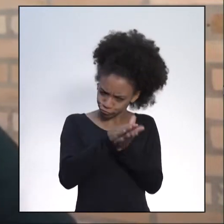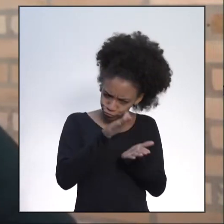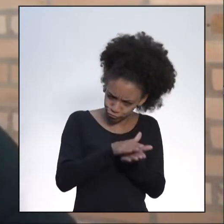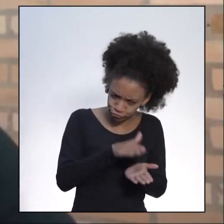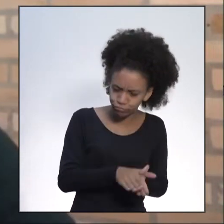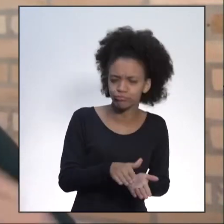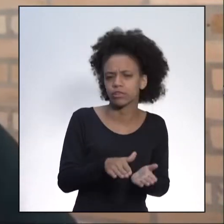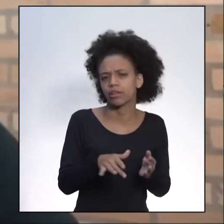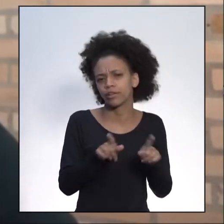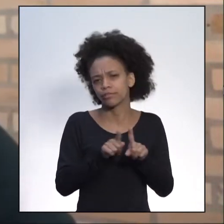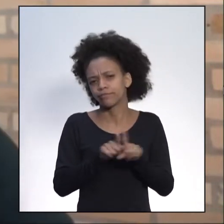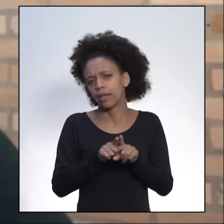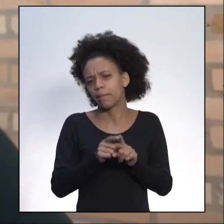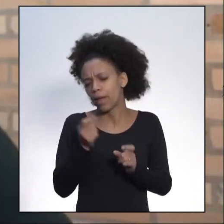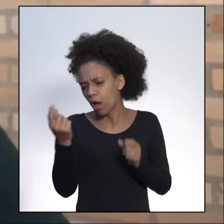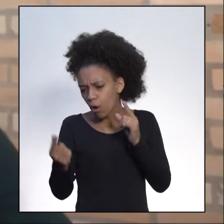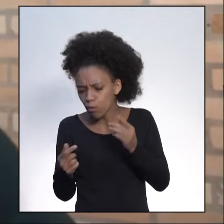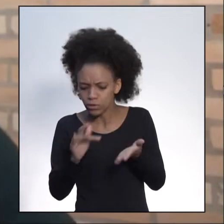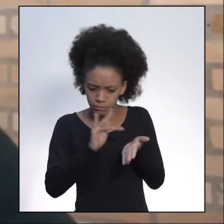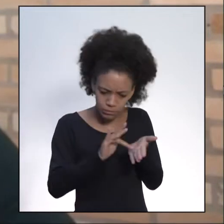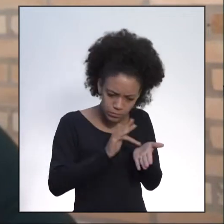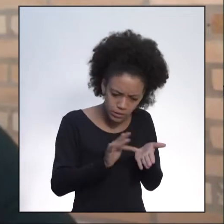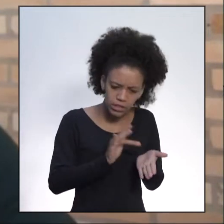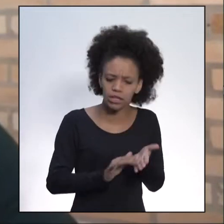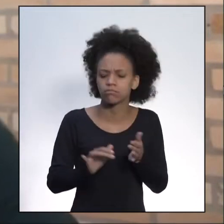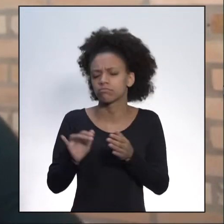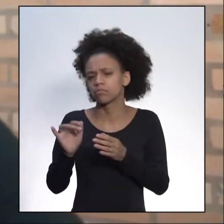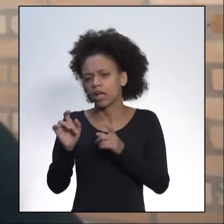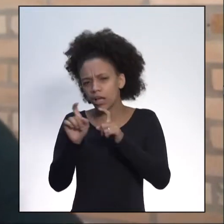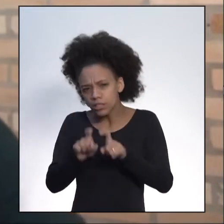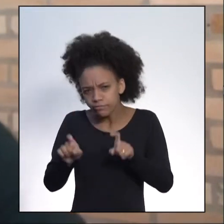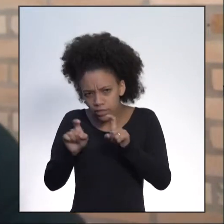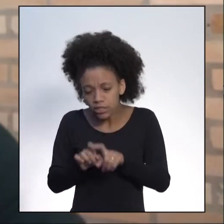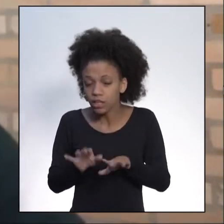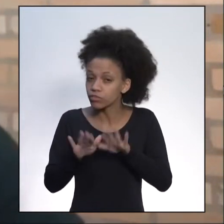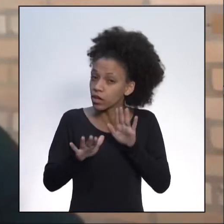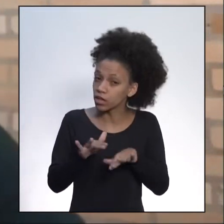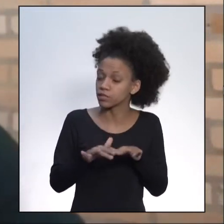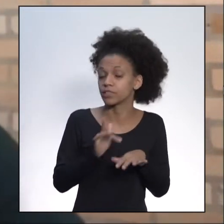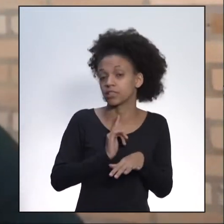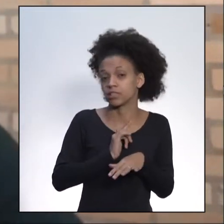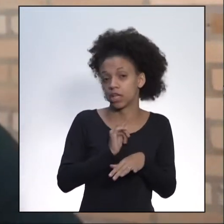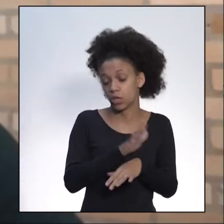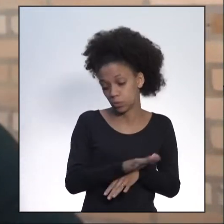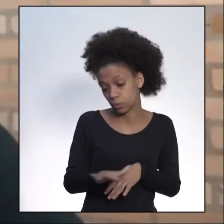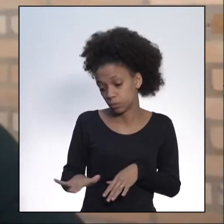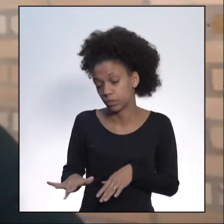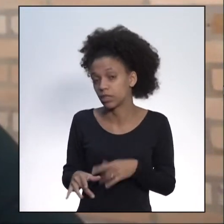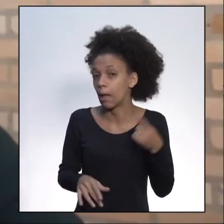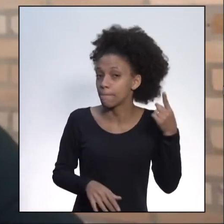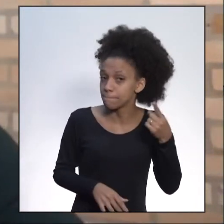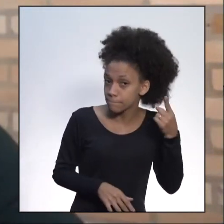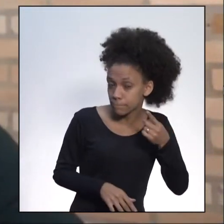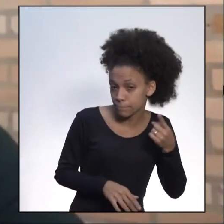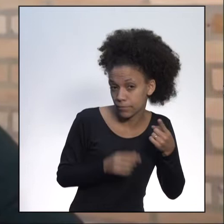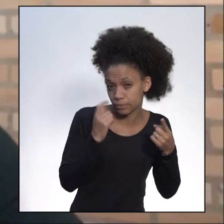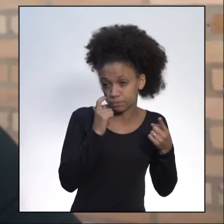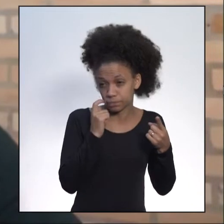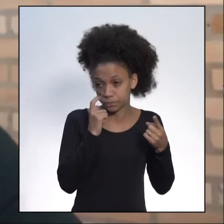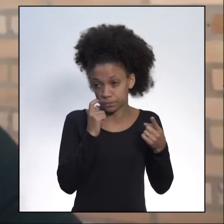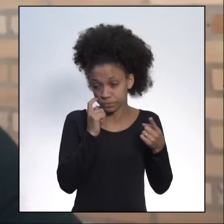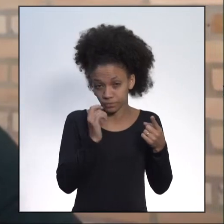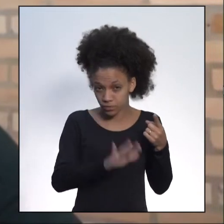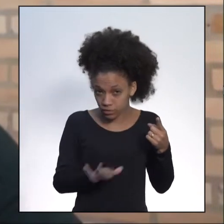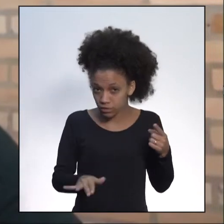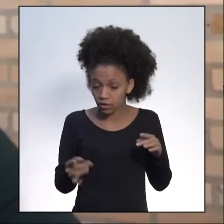né, algumas com tablets, disponibilizar a internet. Às vezes a gente tem uma criança num contexto, primeiro que a gente tem boa parte das nossas crianças que